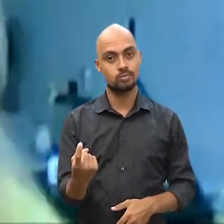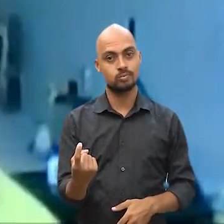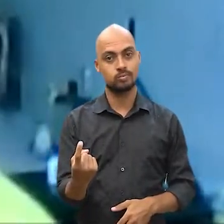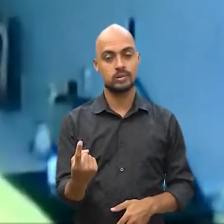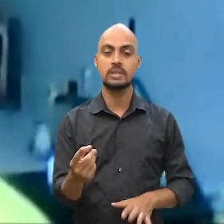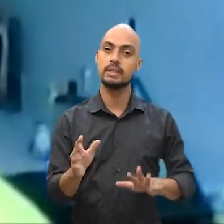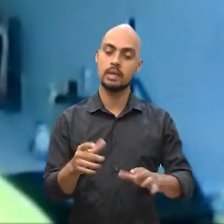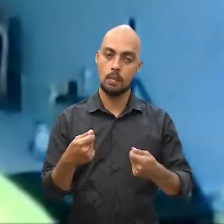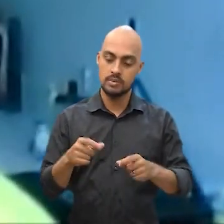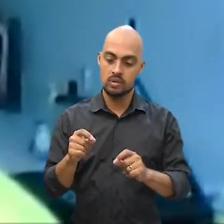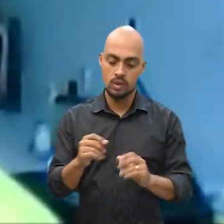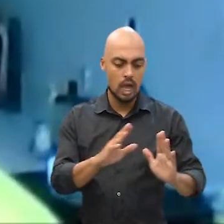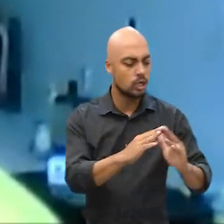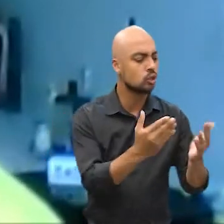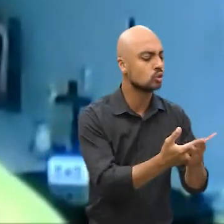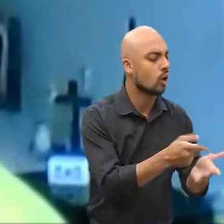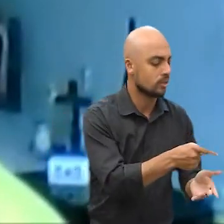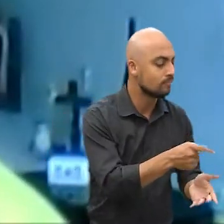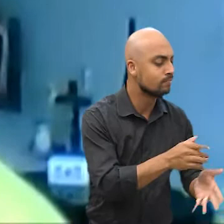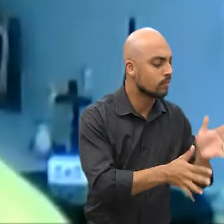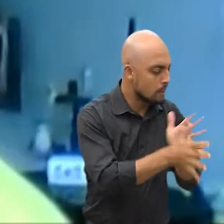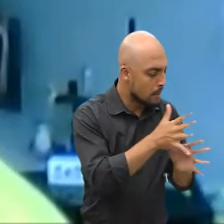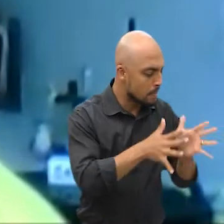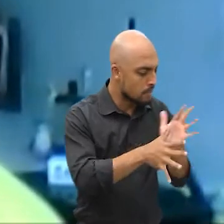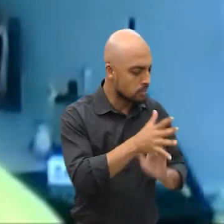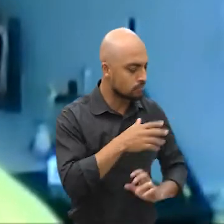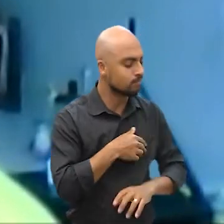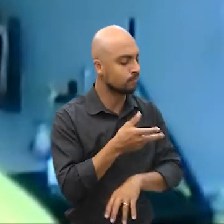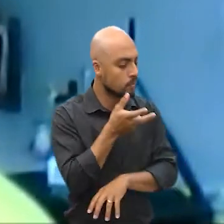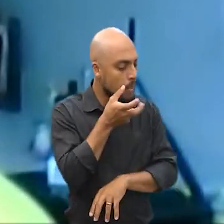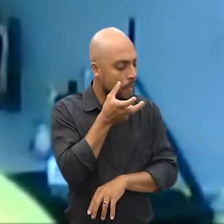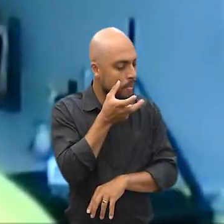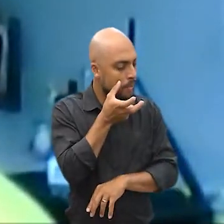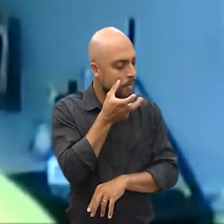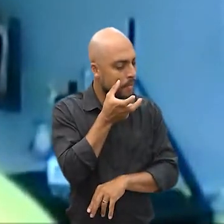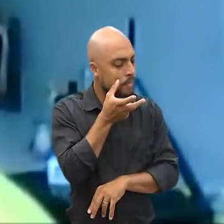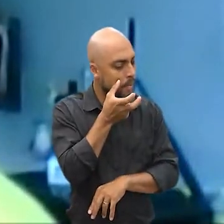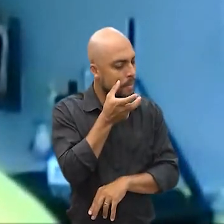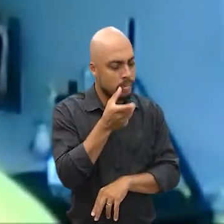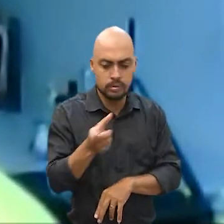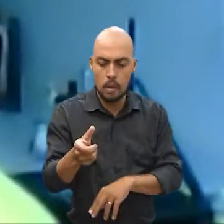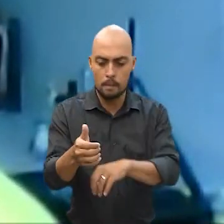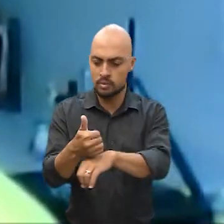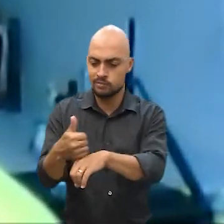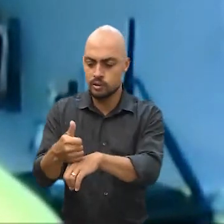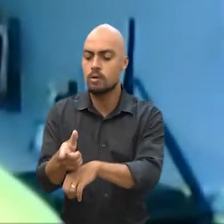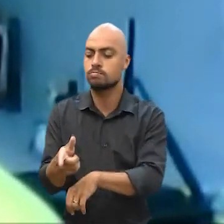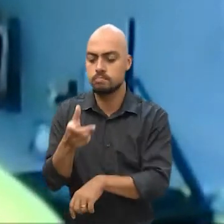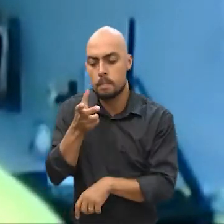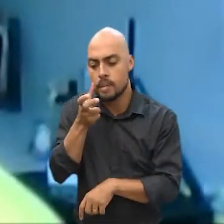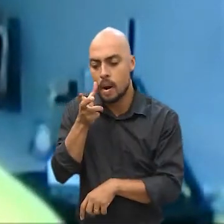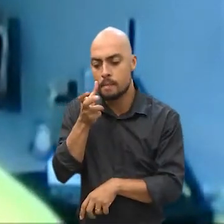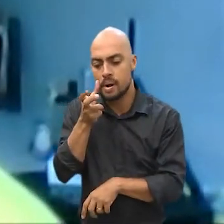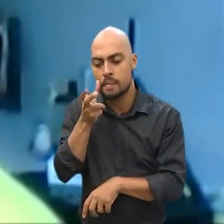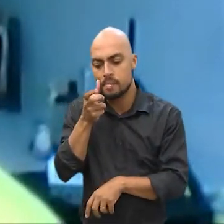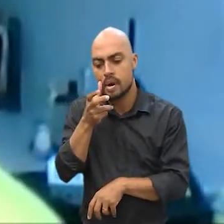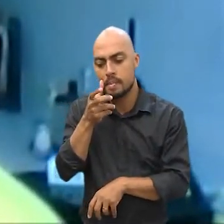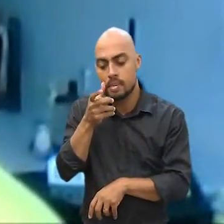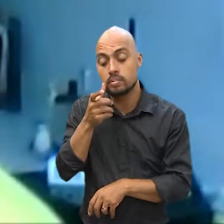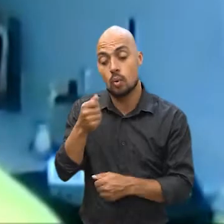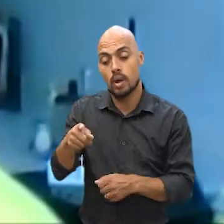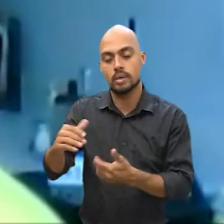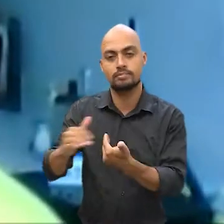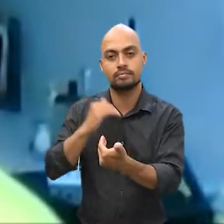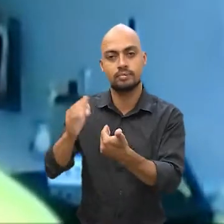também ouvir o que a escola traz para ponderar junto a esses profissionais da área para que eles possam orientar da melhor forma